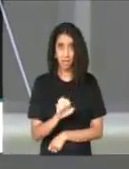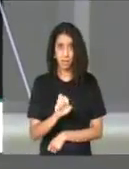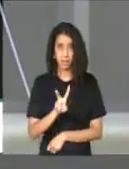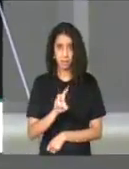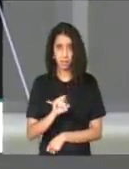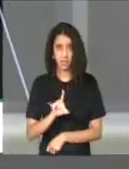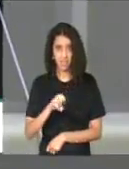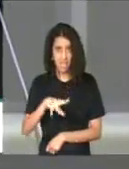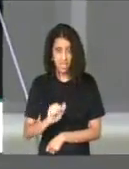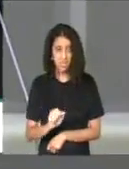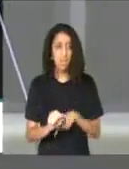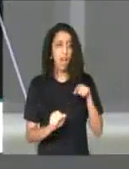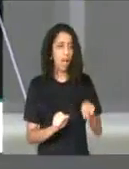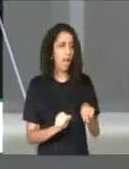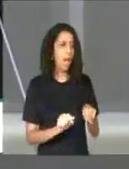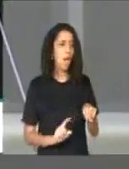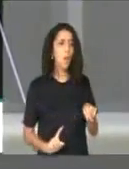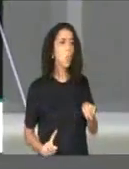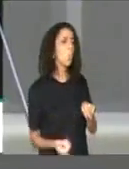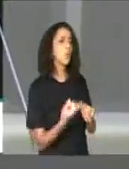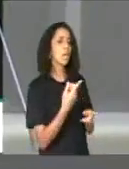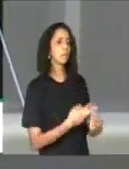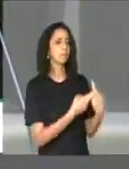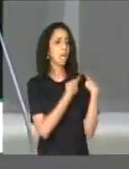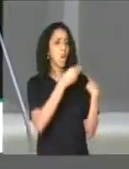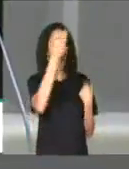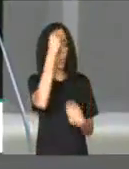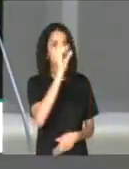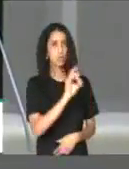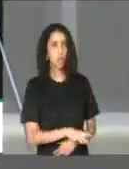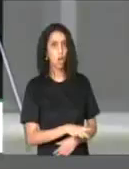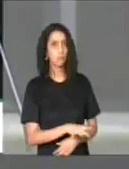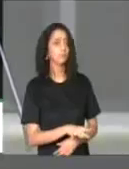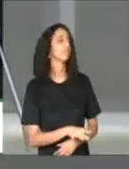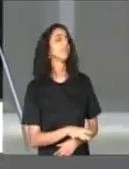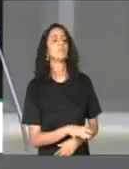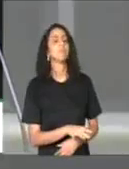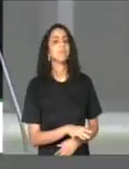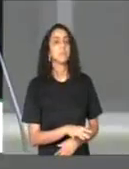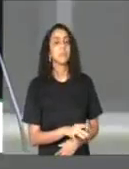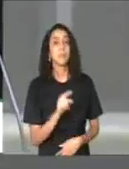já, responsabilizada pelo déficit público. Ela